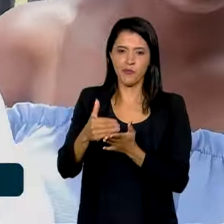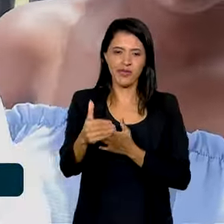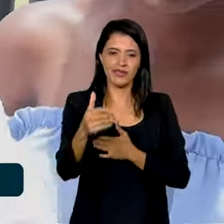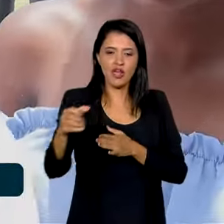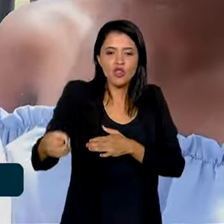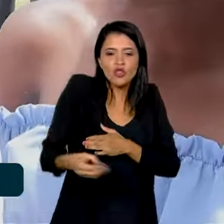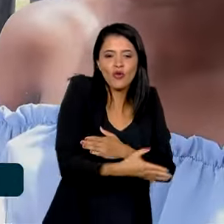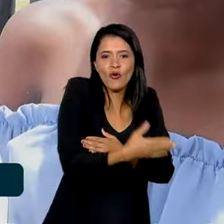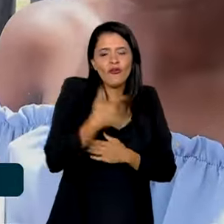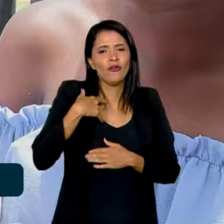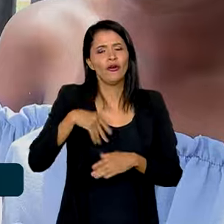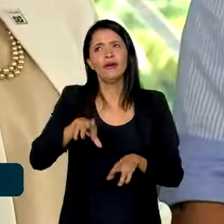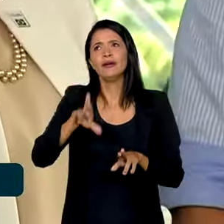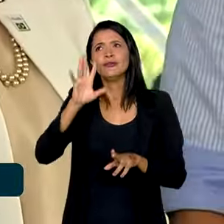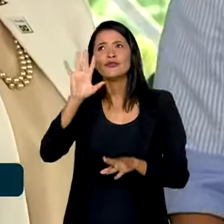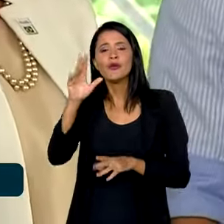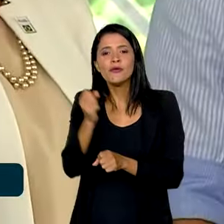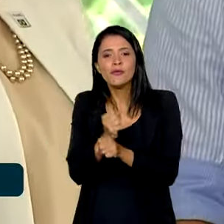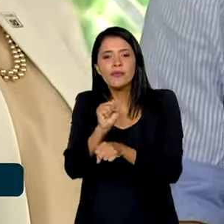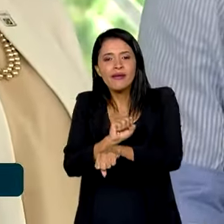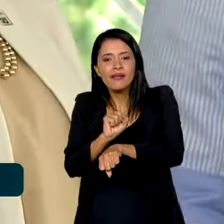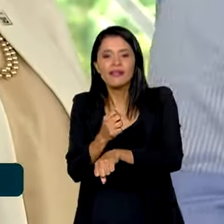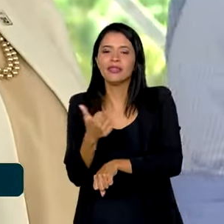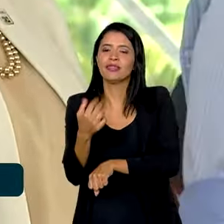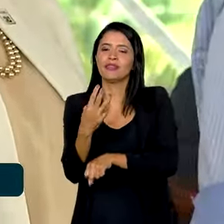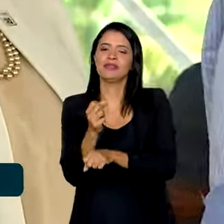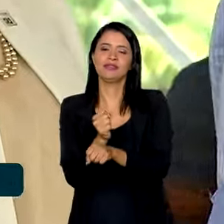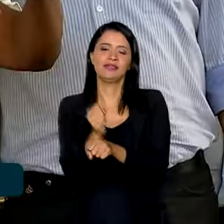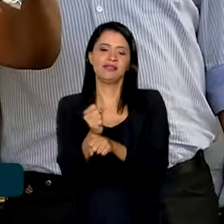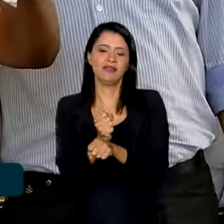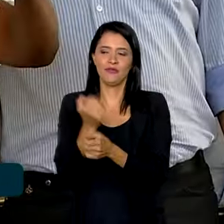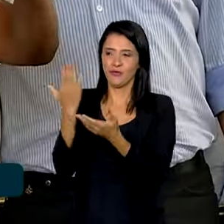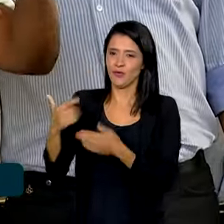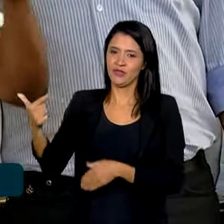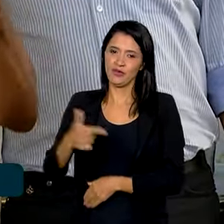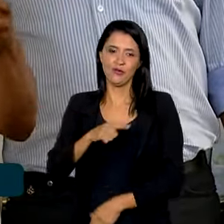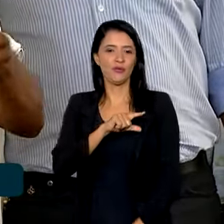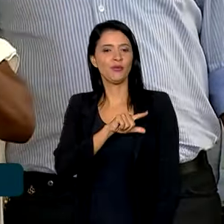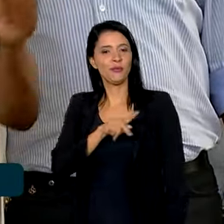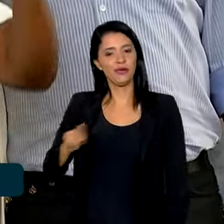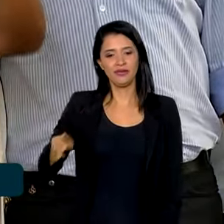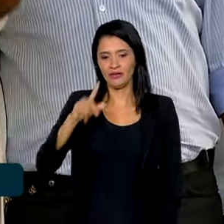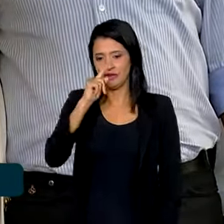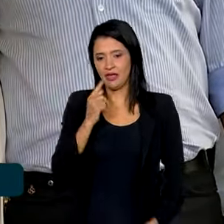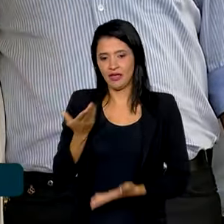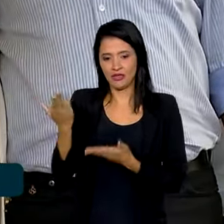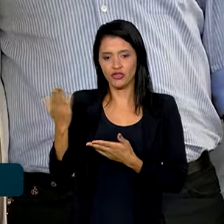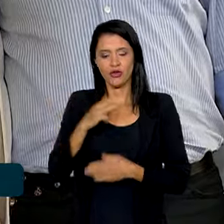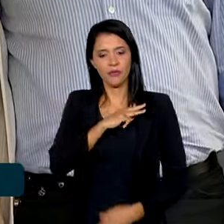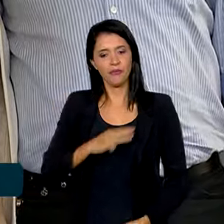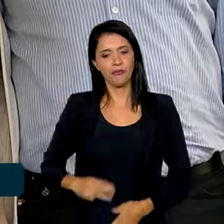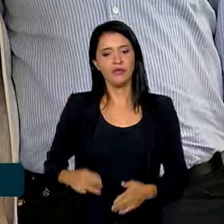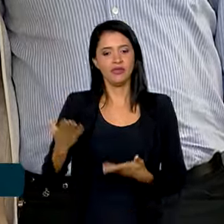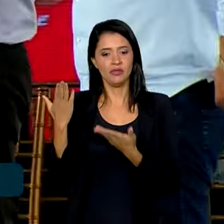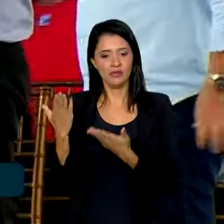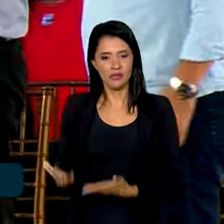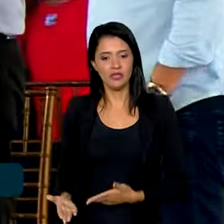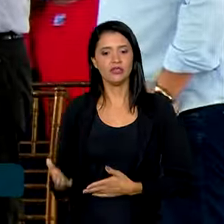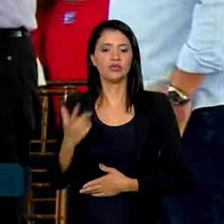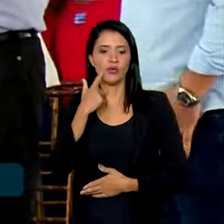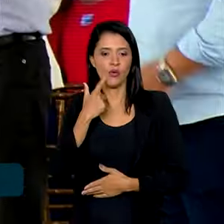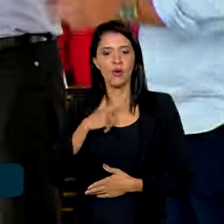é um sonho, 13 anos esperando. O vice-presidente Geraldo Alckmin e o ministro de Relações Institucionais Alexandre